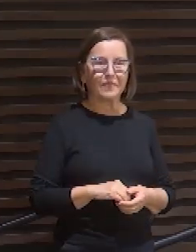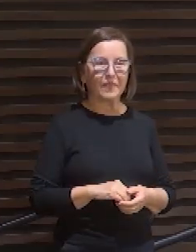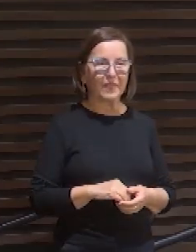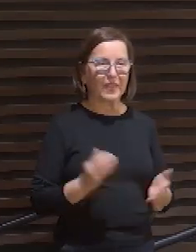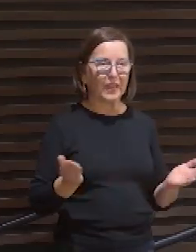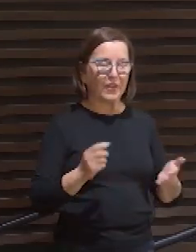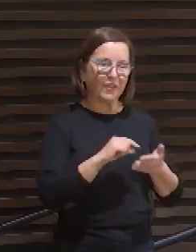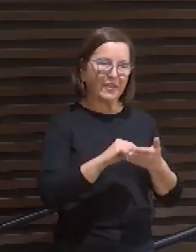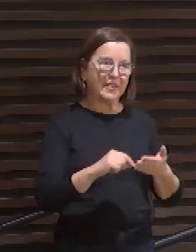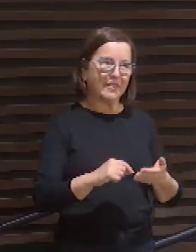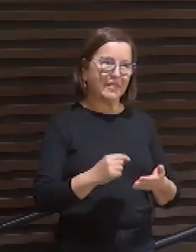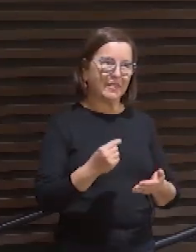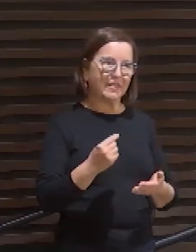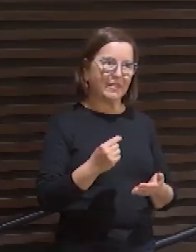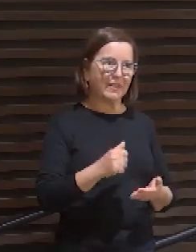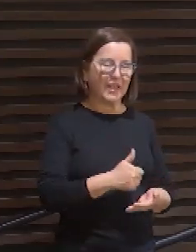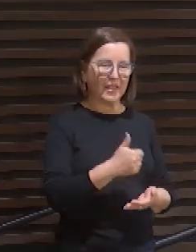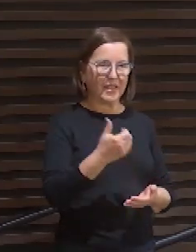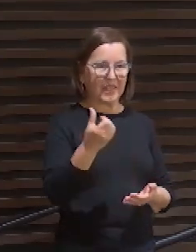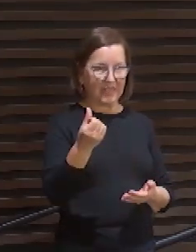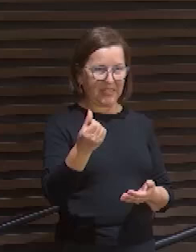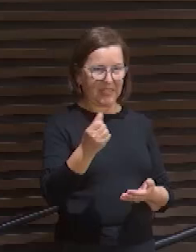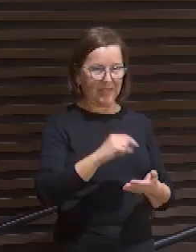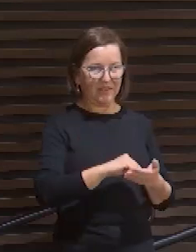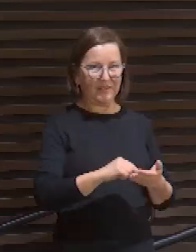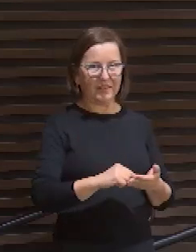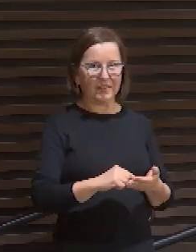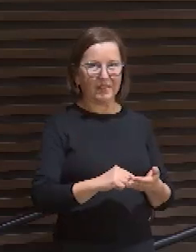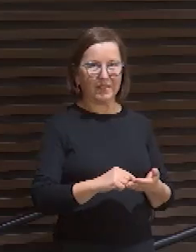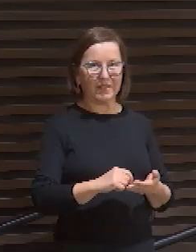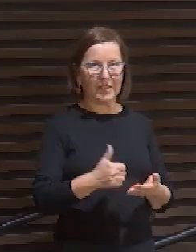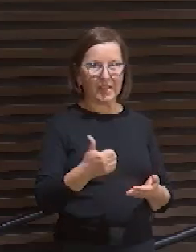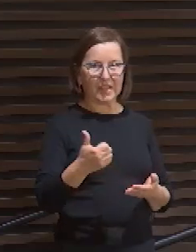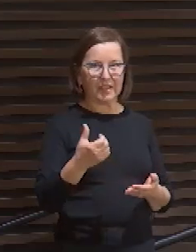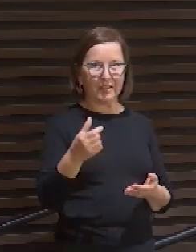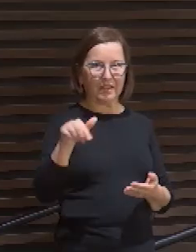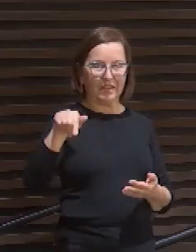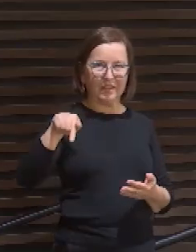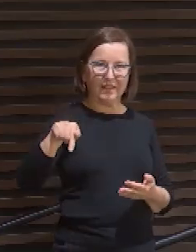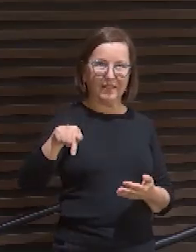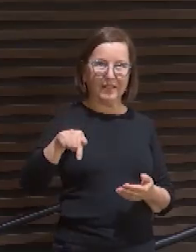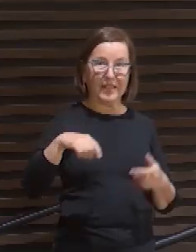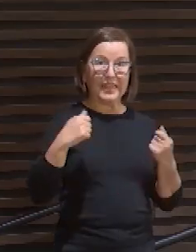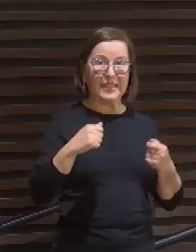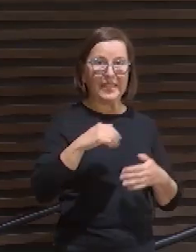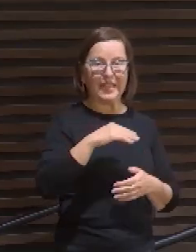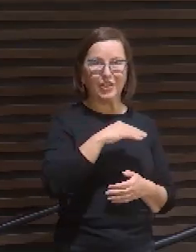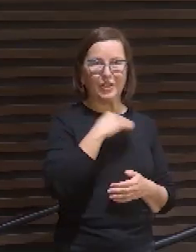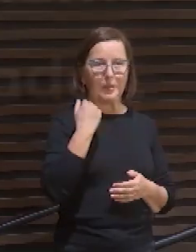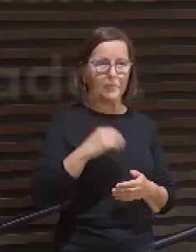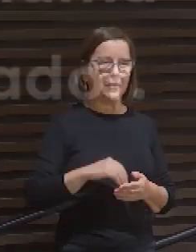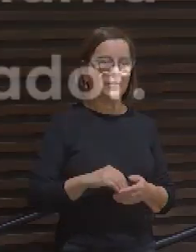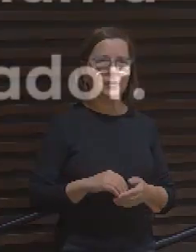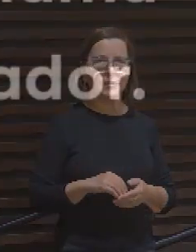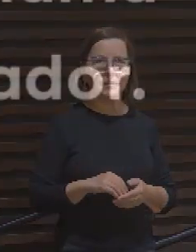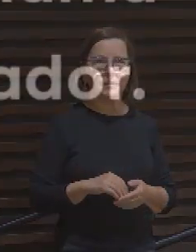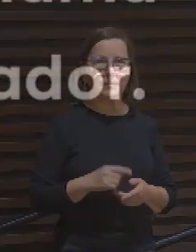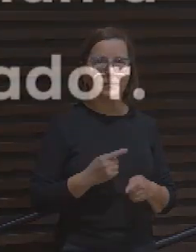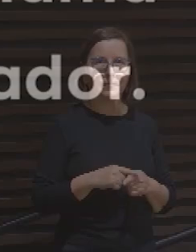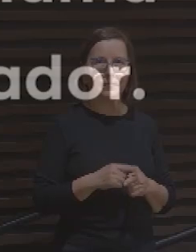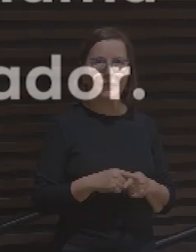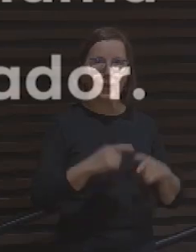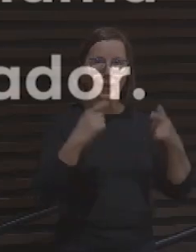versículos 16 e 17, a necessidade da morte para validar a aliança. Porque onde